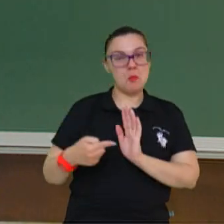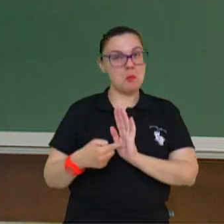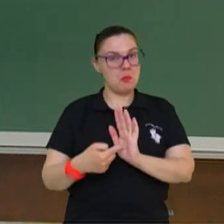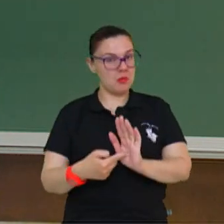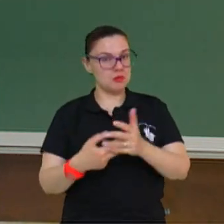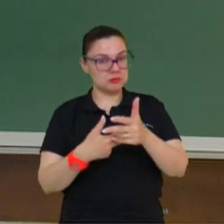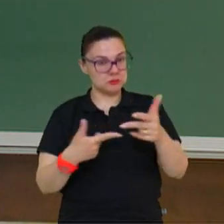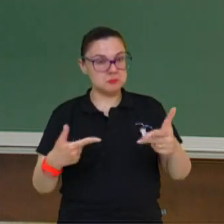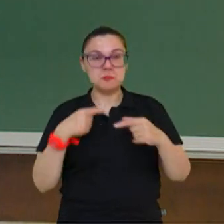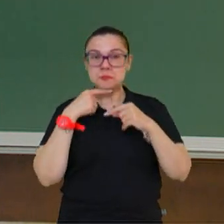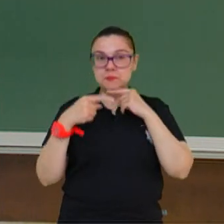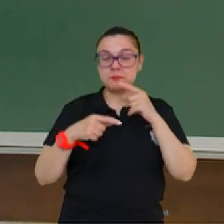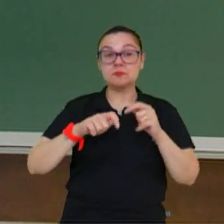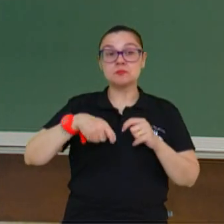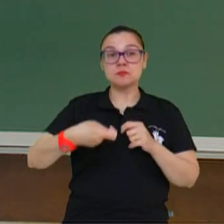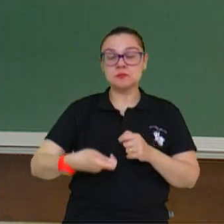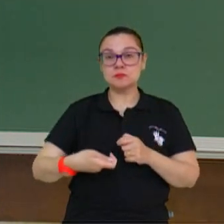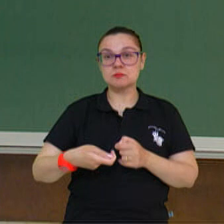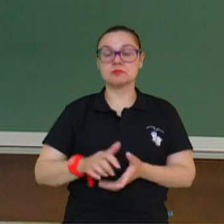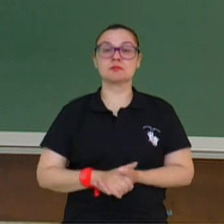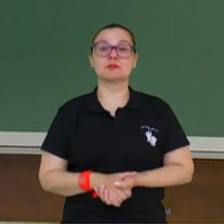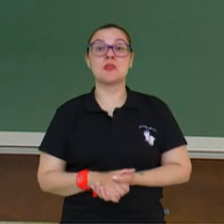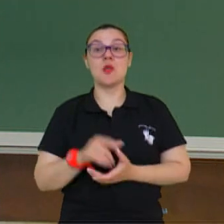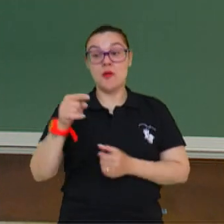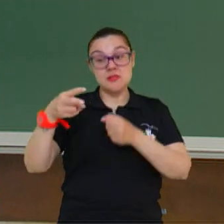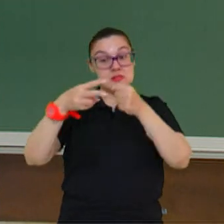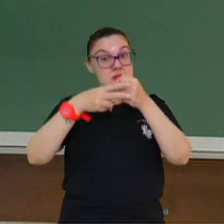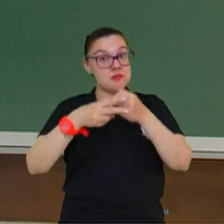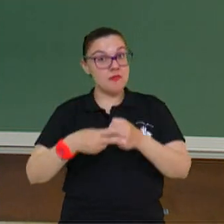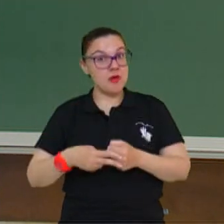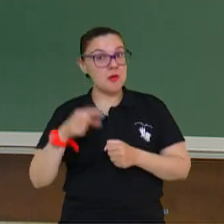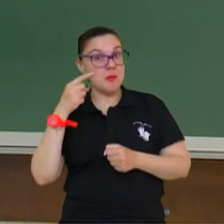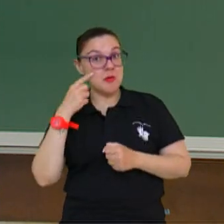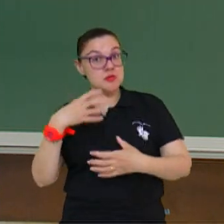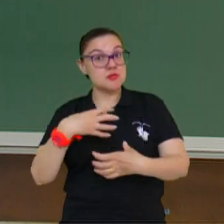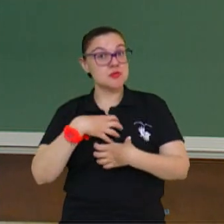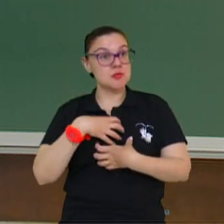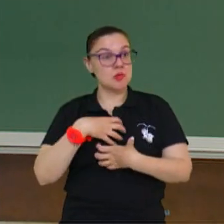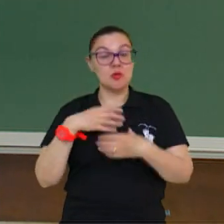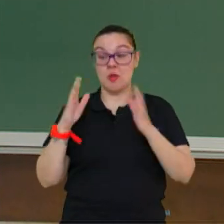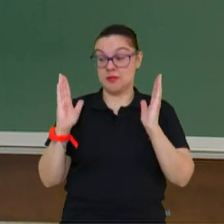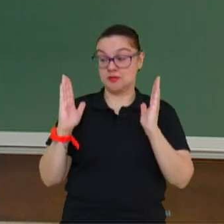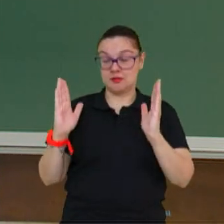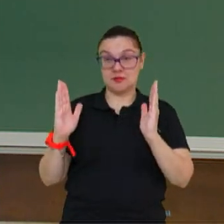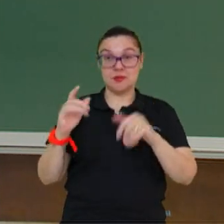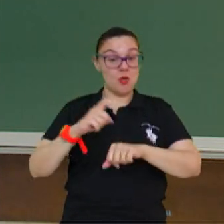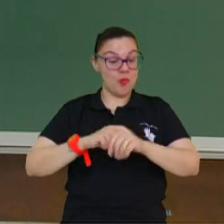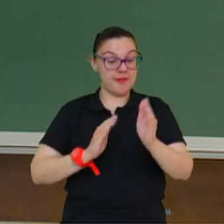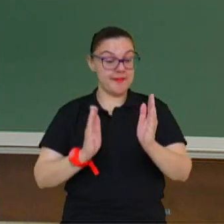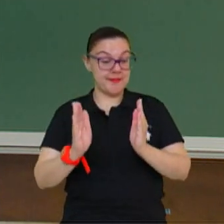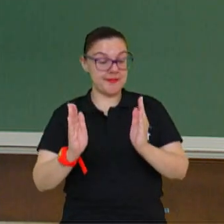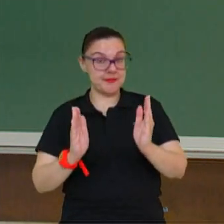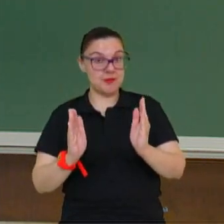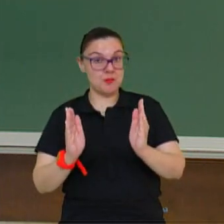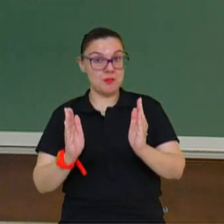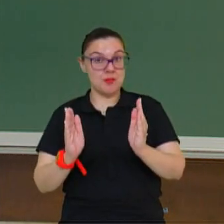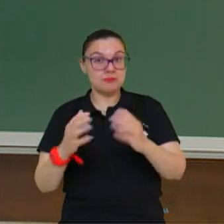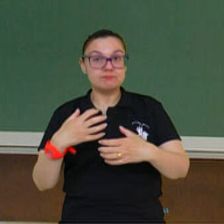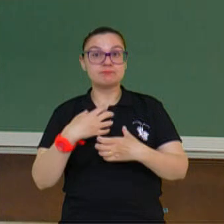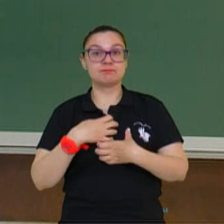incerteza em relação ao fato. Pessoal, é isso mesmo. Ó. Estes verbos aqui, a gente pensa no modo dele. Agora não é tempo, não é relação de tempo, mas relação do